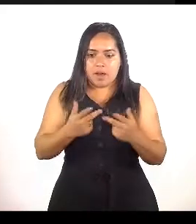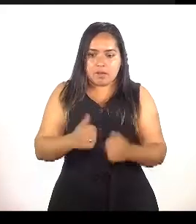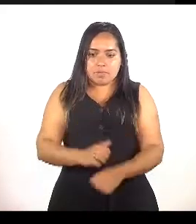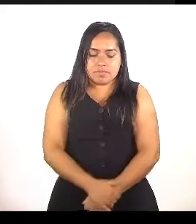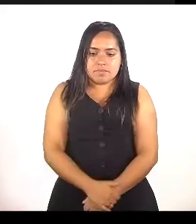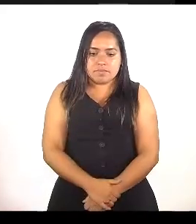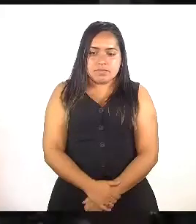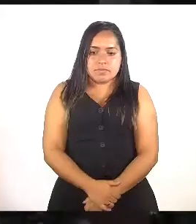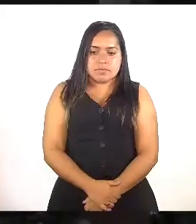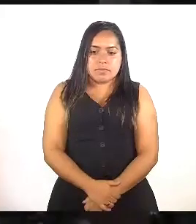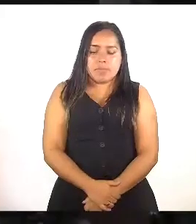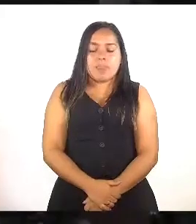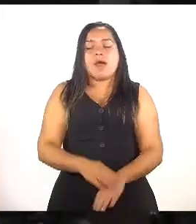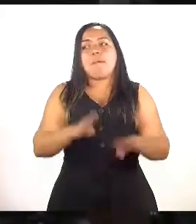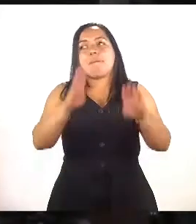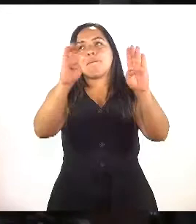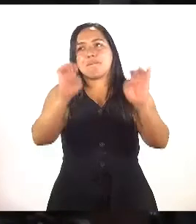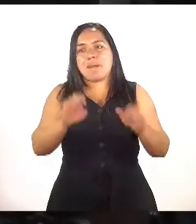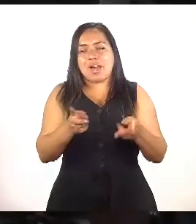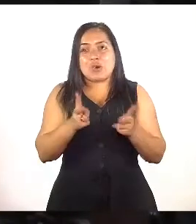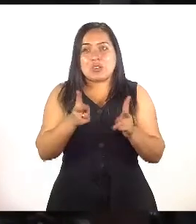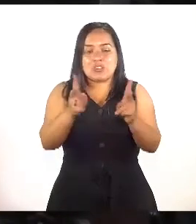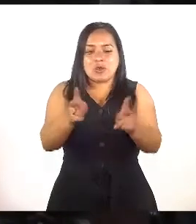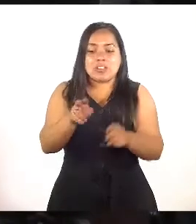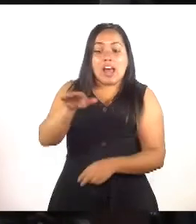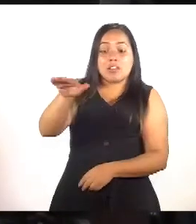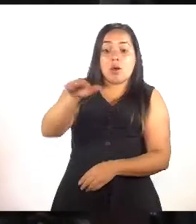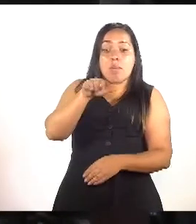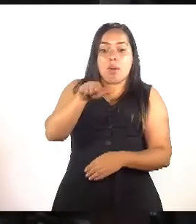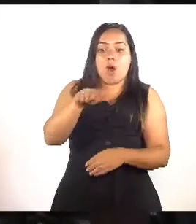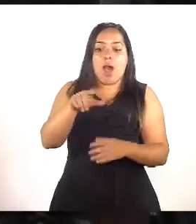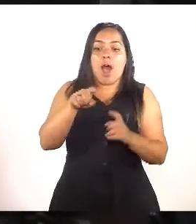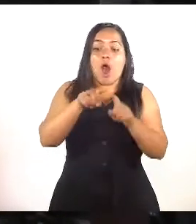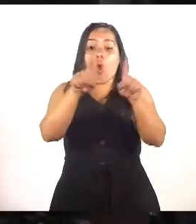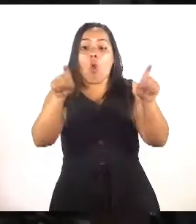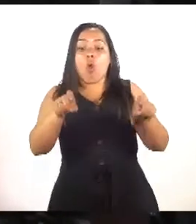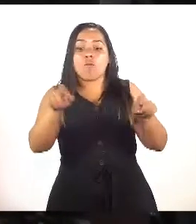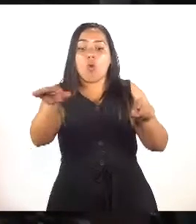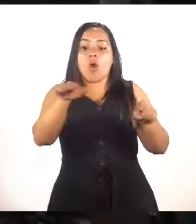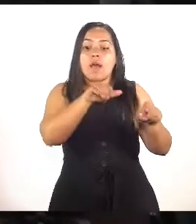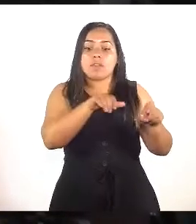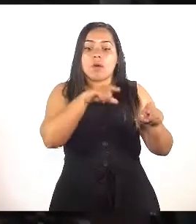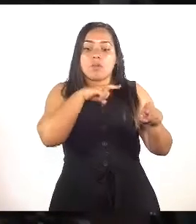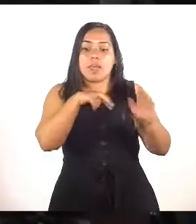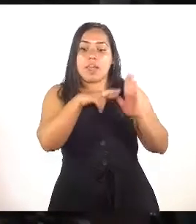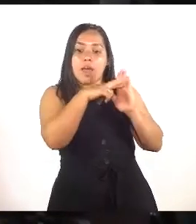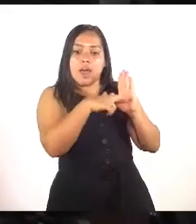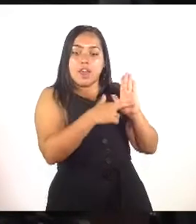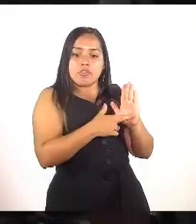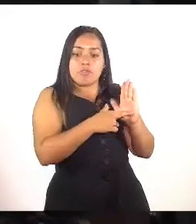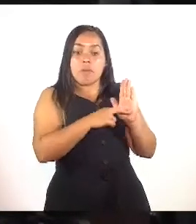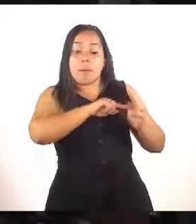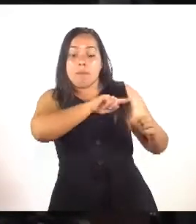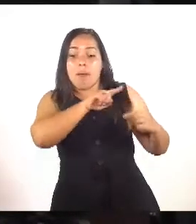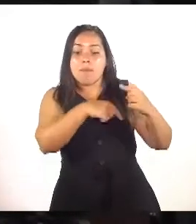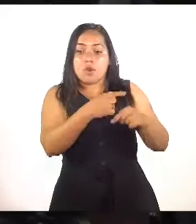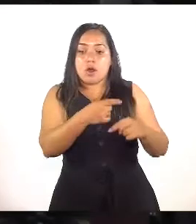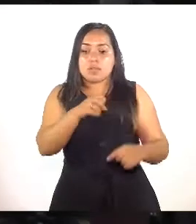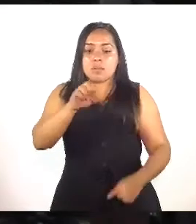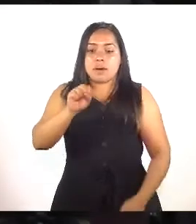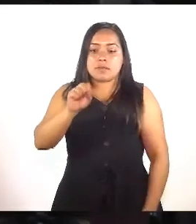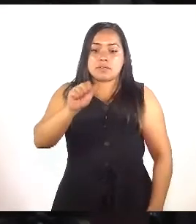Bem, dando continuidade à convocação na forma regimental para a próxima